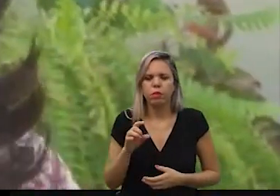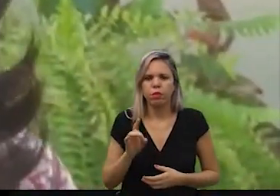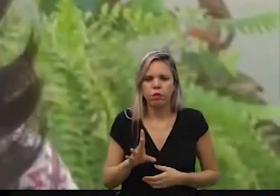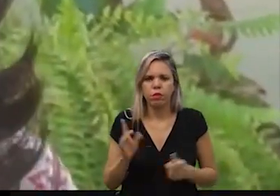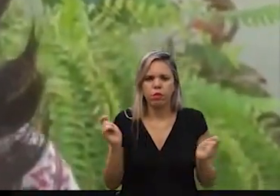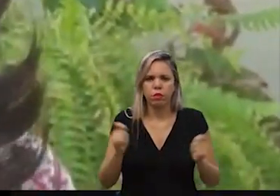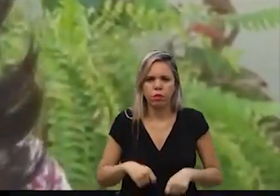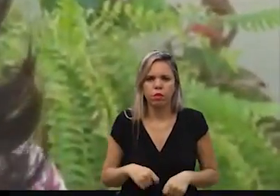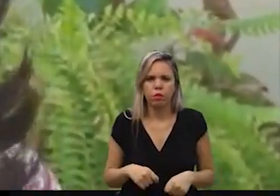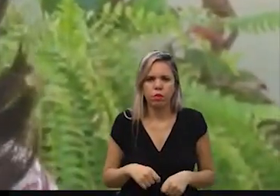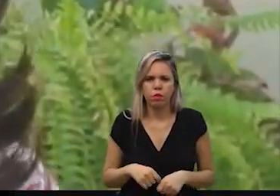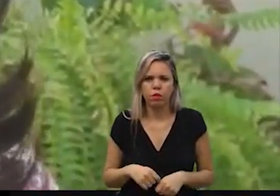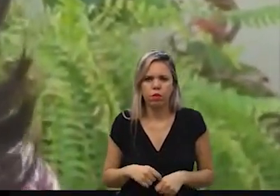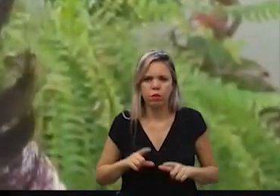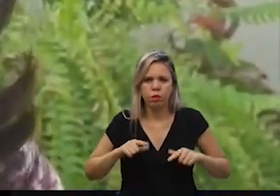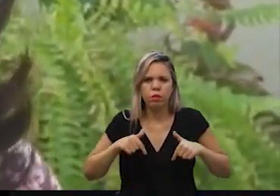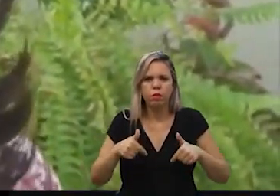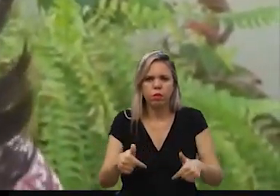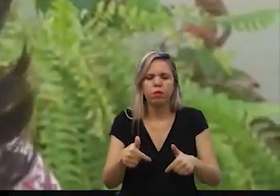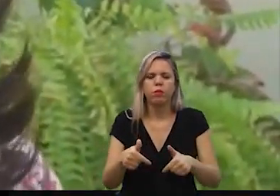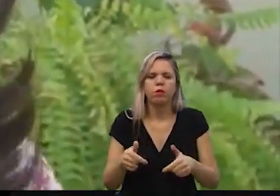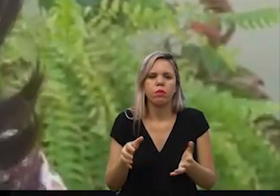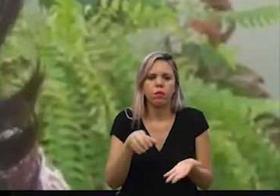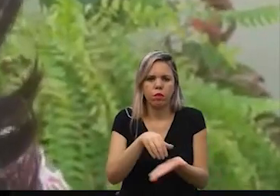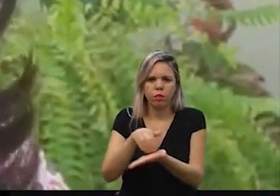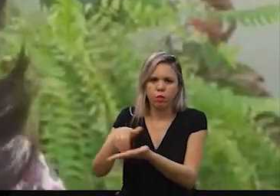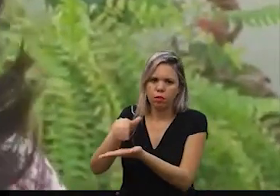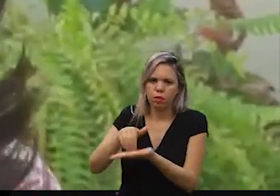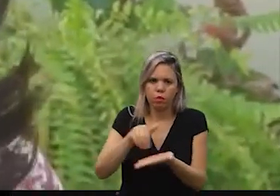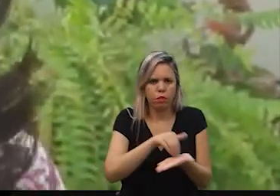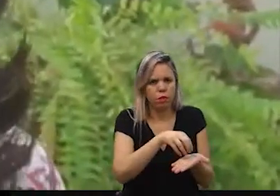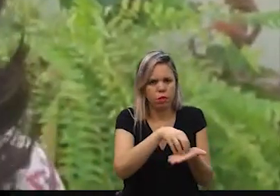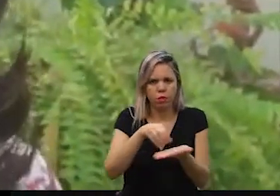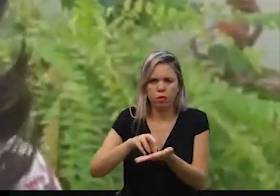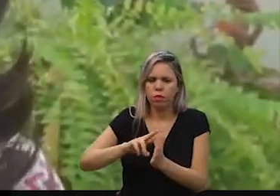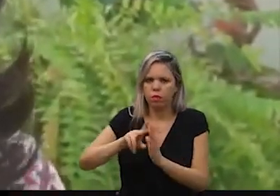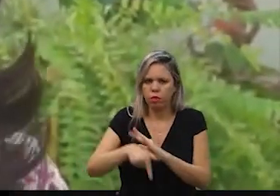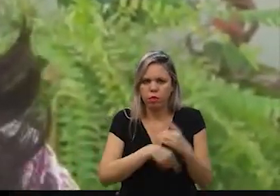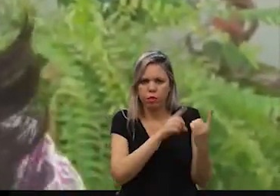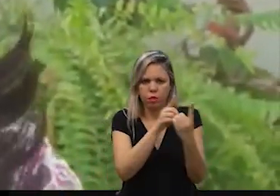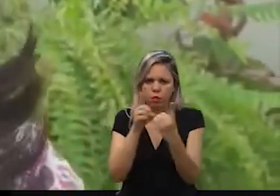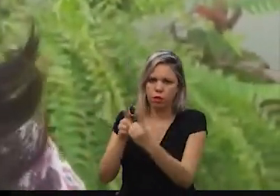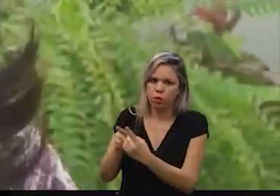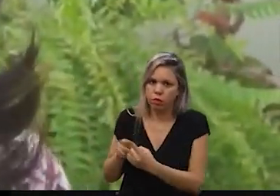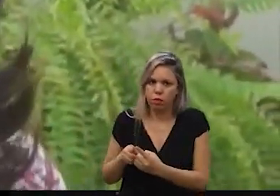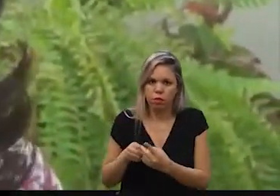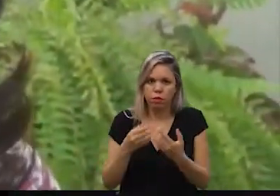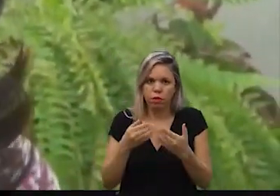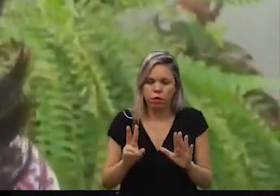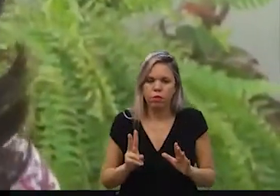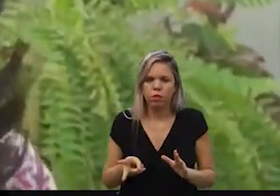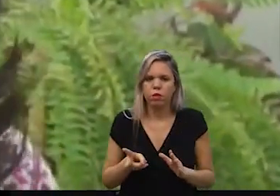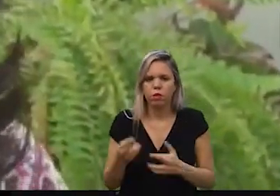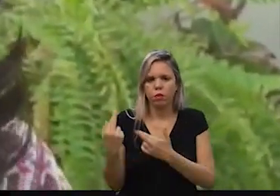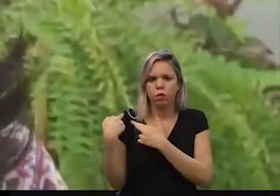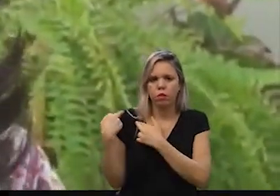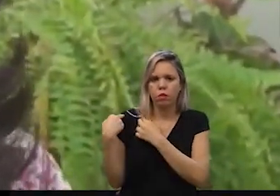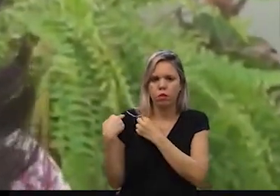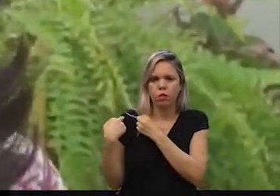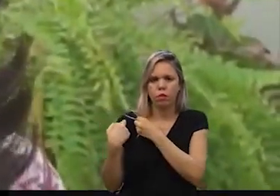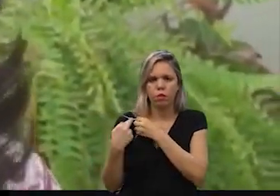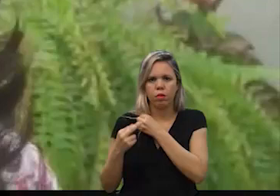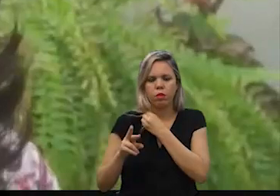só é possível com uma ação integrada entre uma rede de serviços que estão sob competência